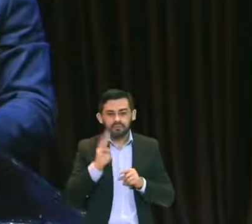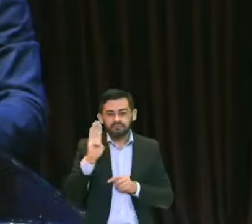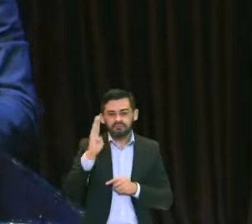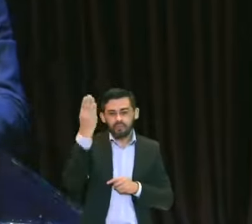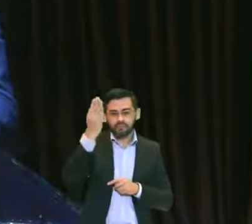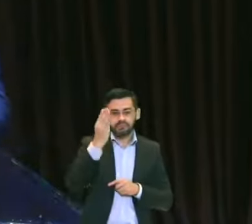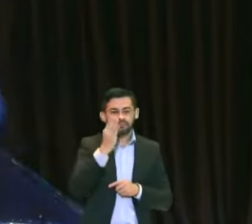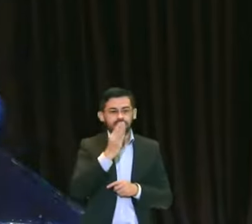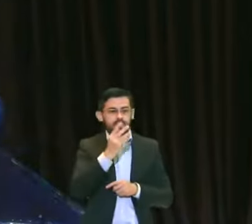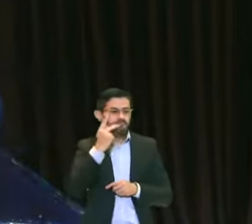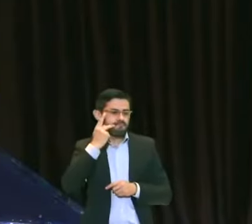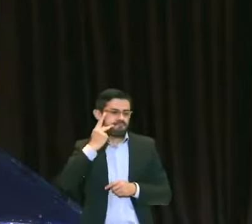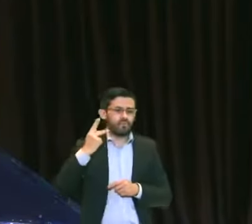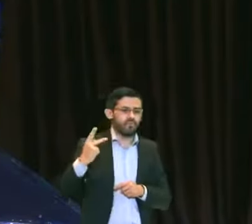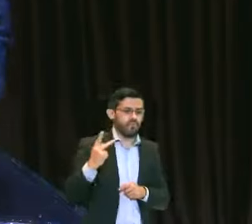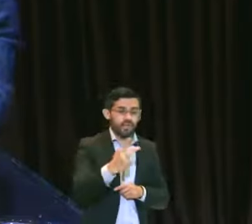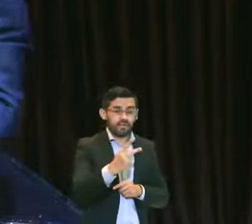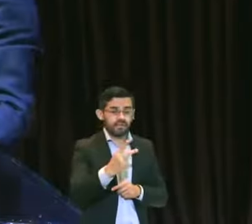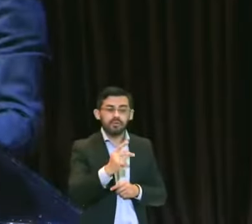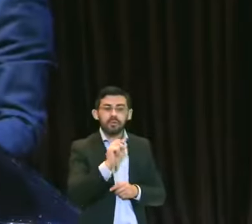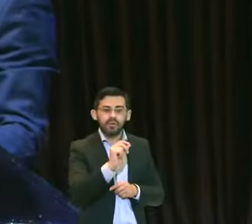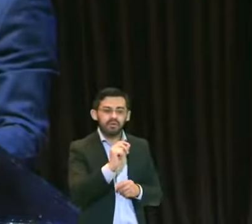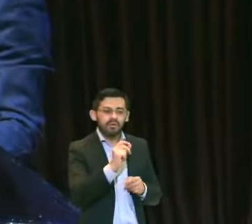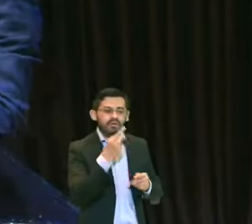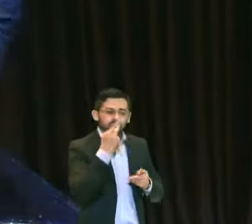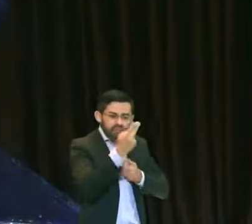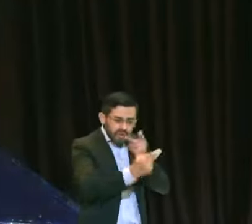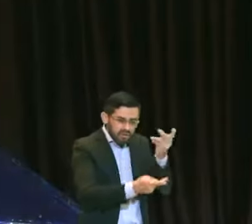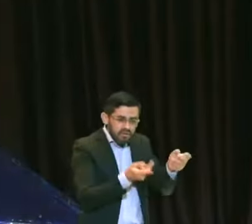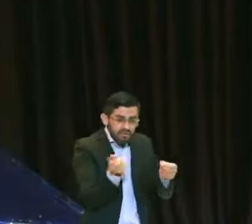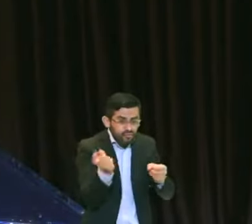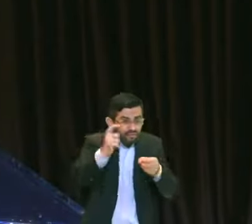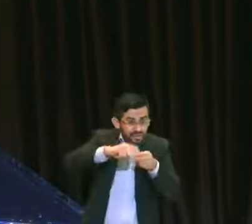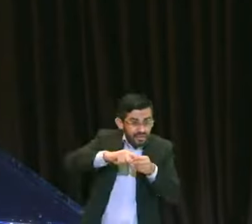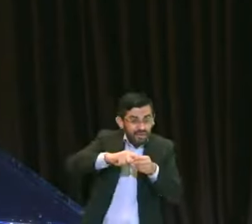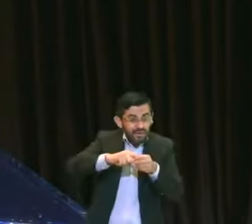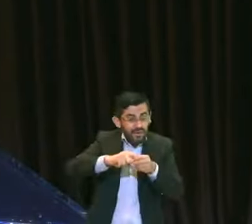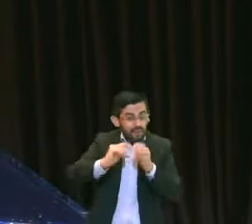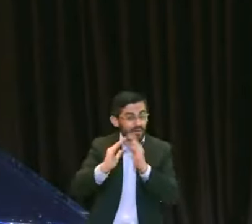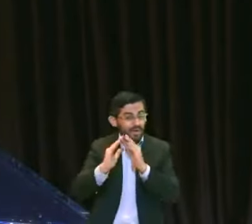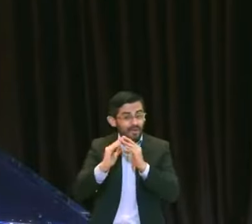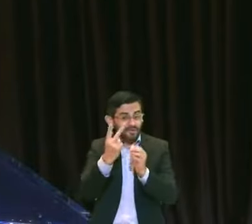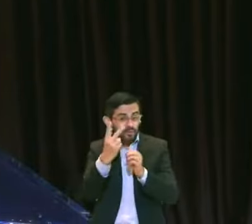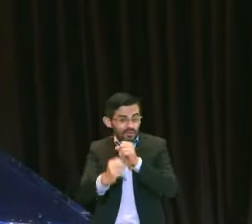profetas que estavam pregando que eles voltariam para casa em 2 anos.